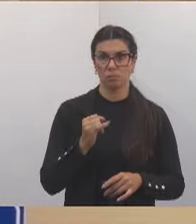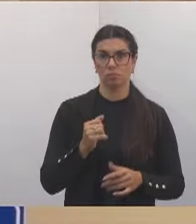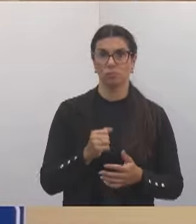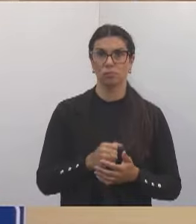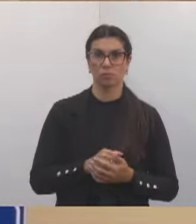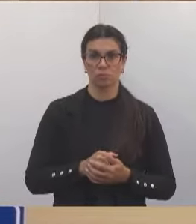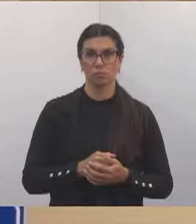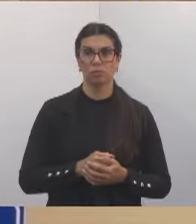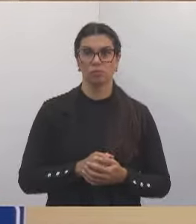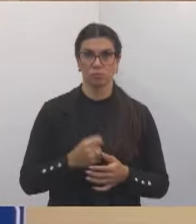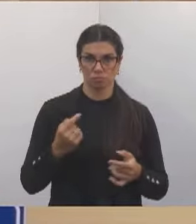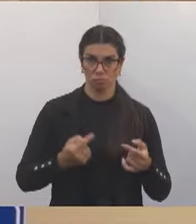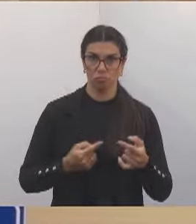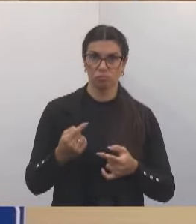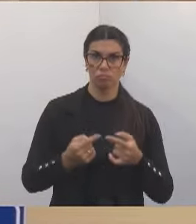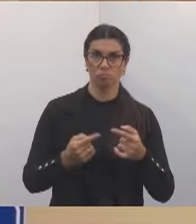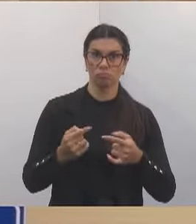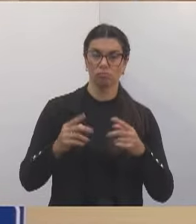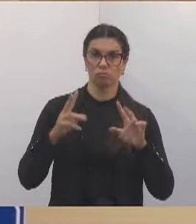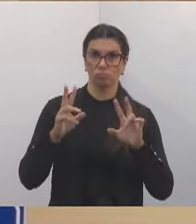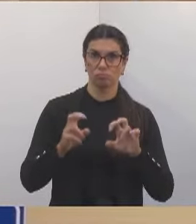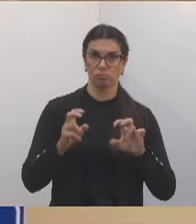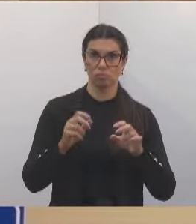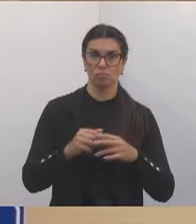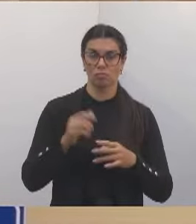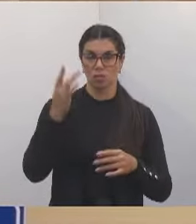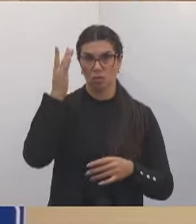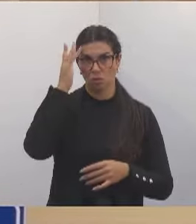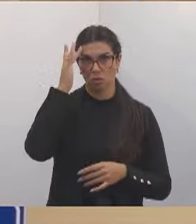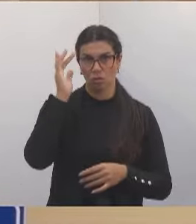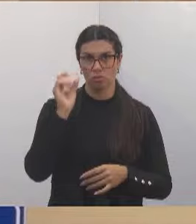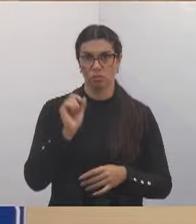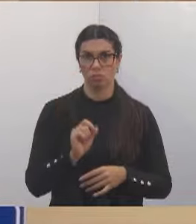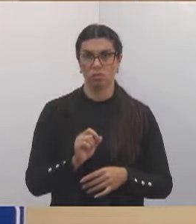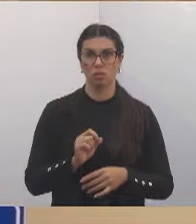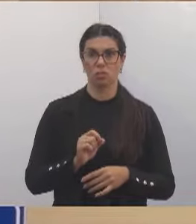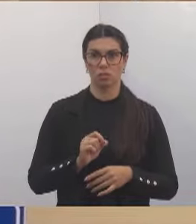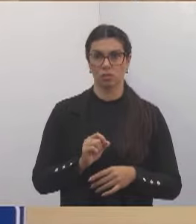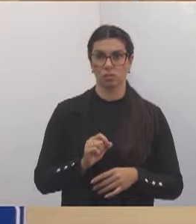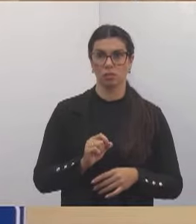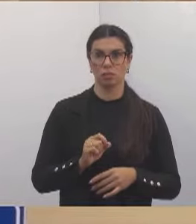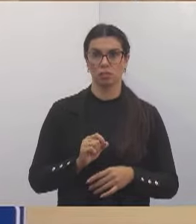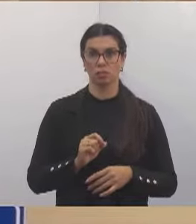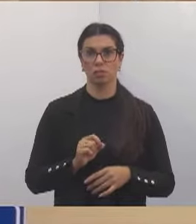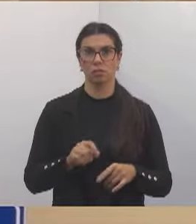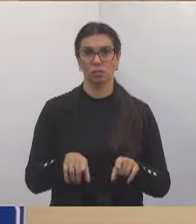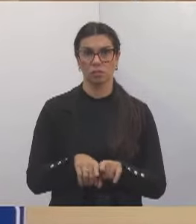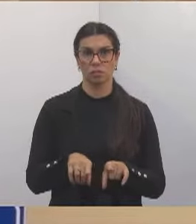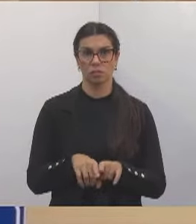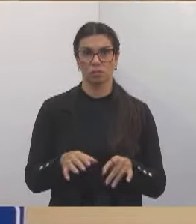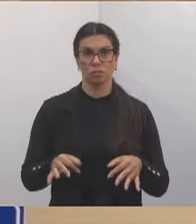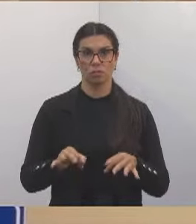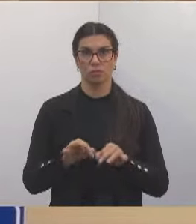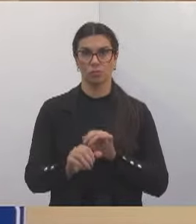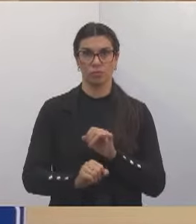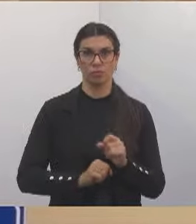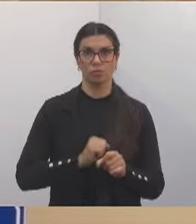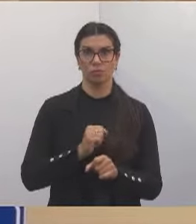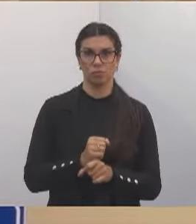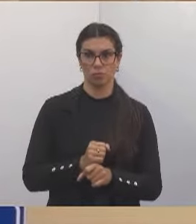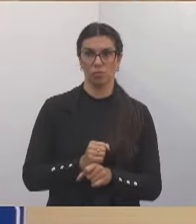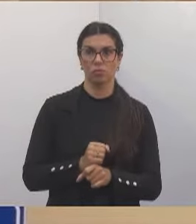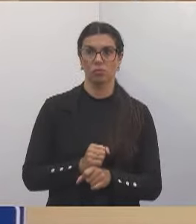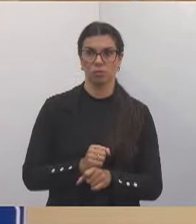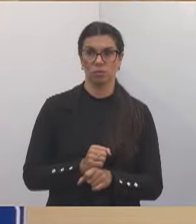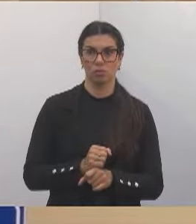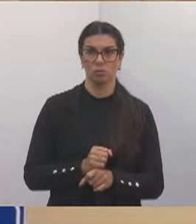esse dedo na ferida. Né? Eu acho que também acho que devia chegar final do ano, começar todo final de